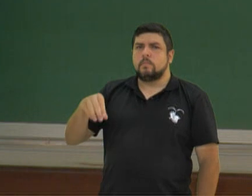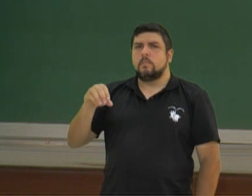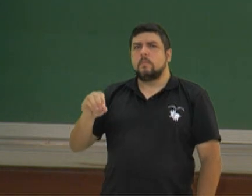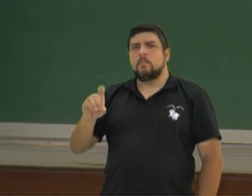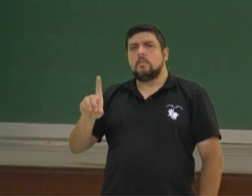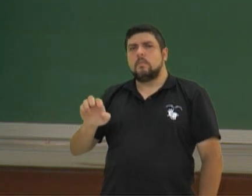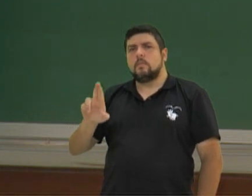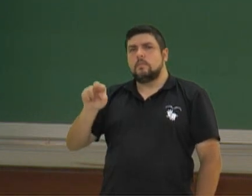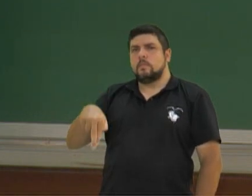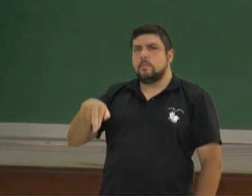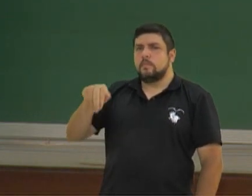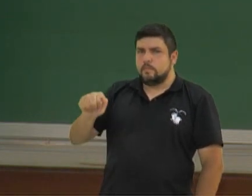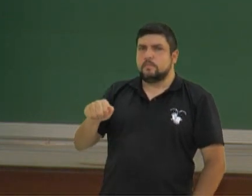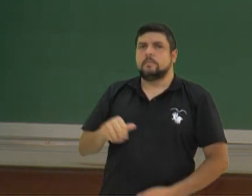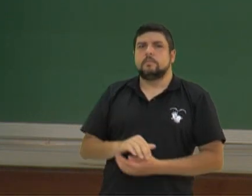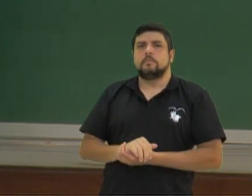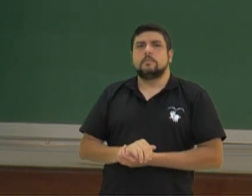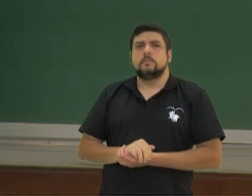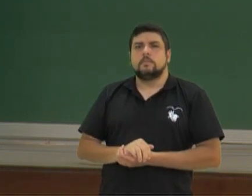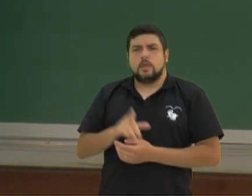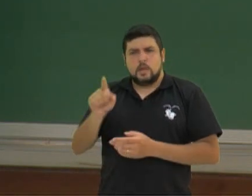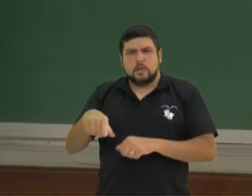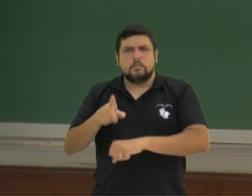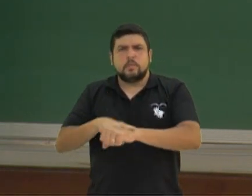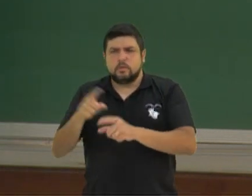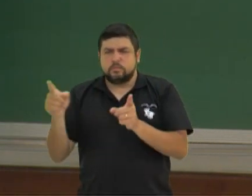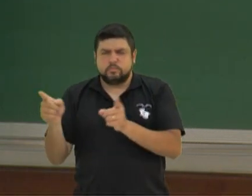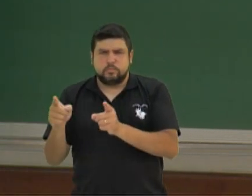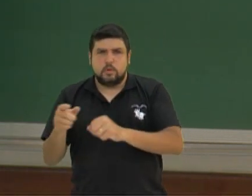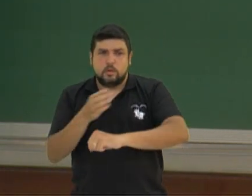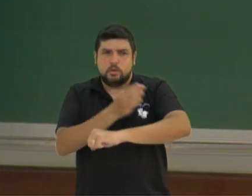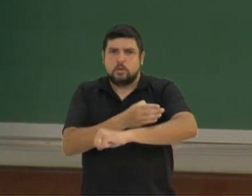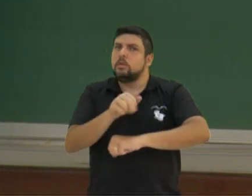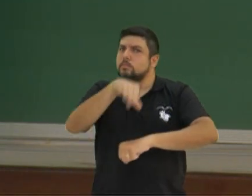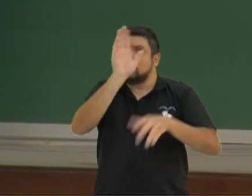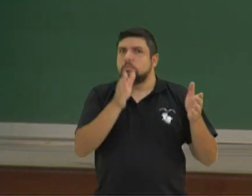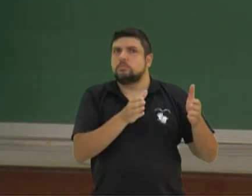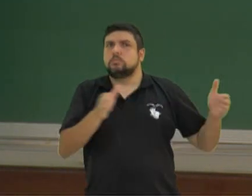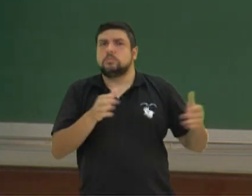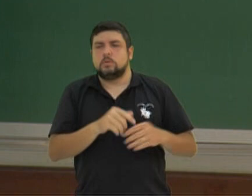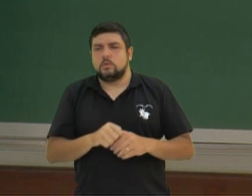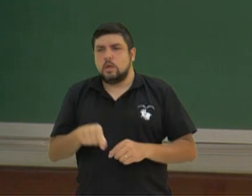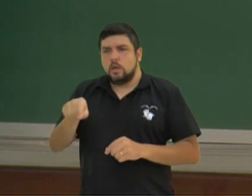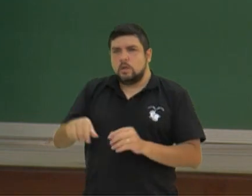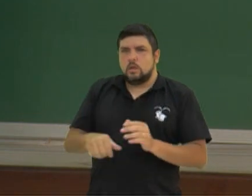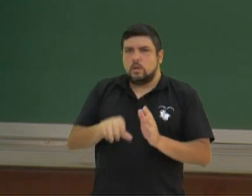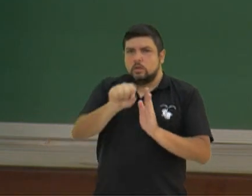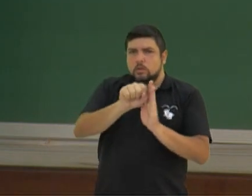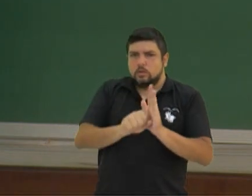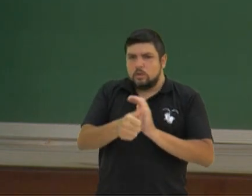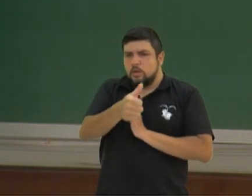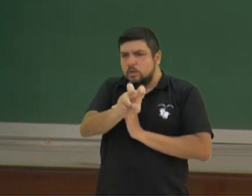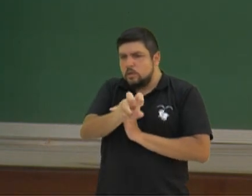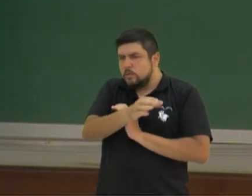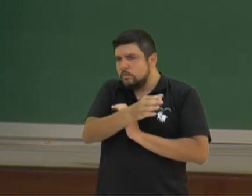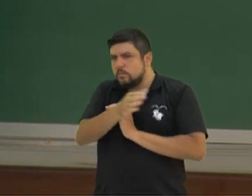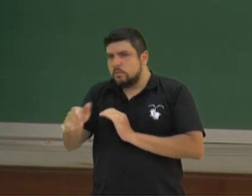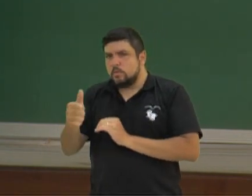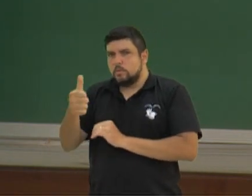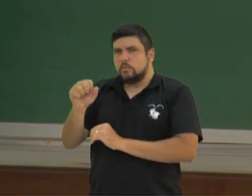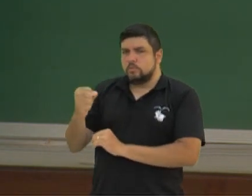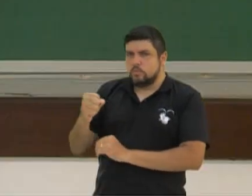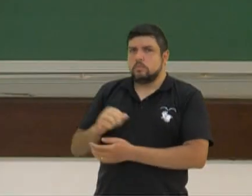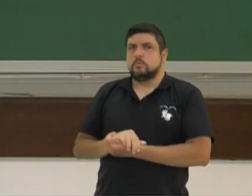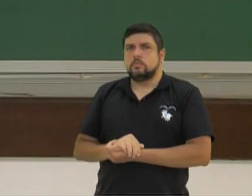pouco, né, não é tão longa como a Idade Média. Ela vai ali do século XV até o século XVIII, mais ou menos. Mas quem é que